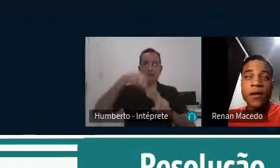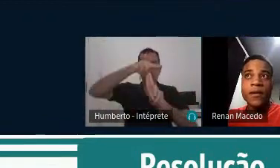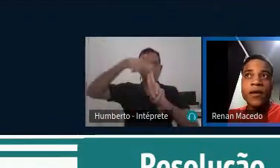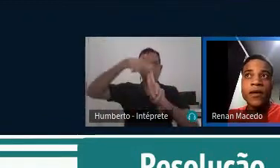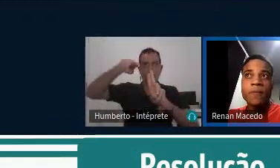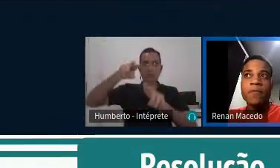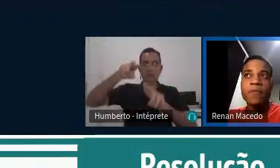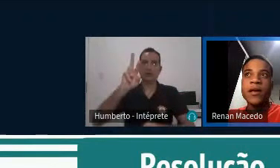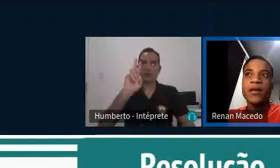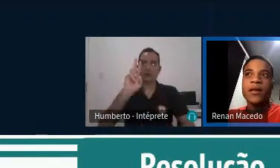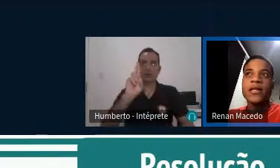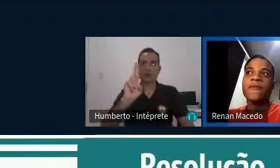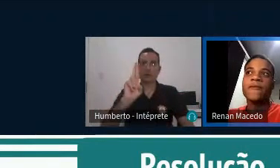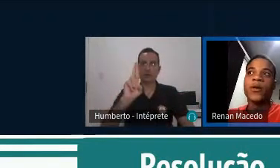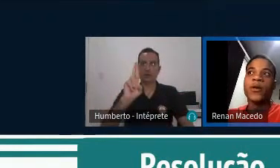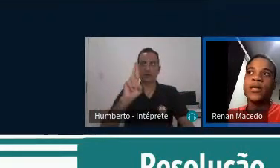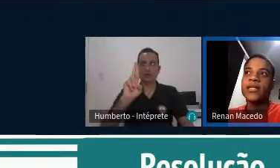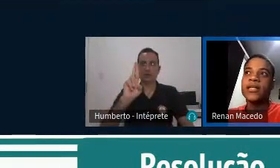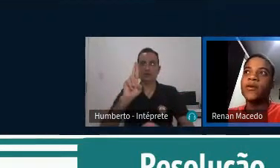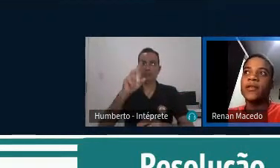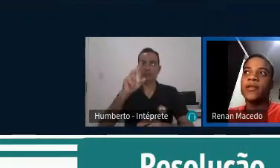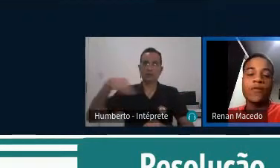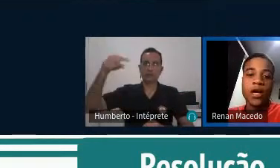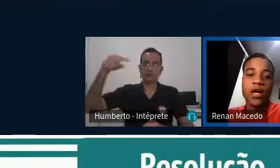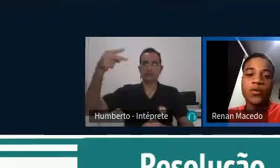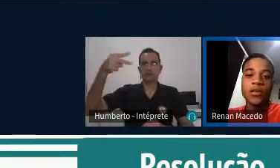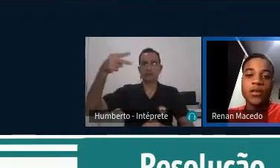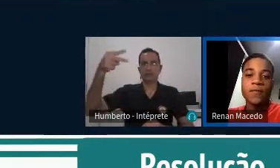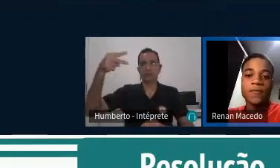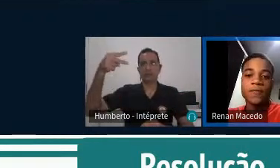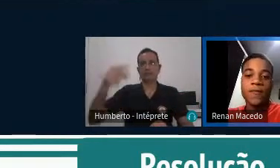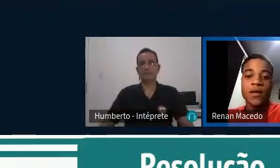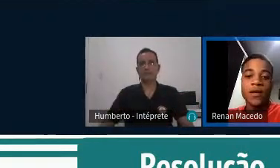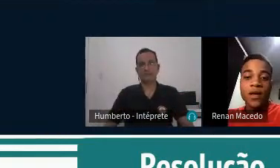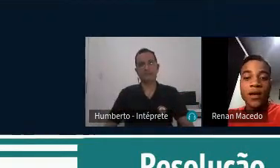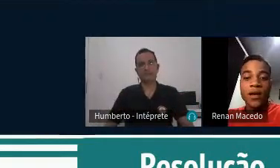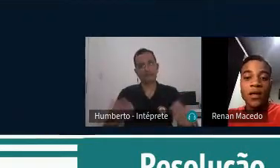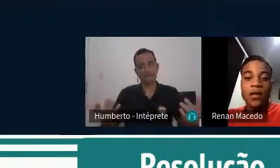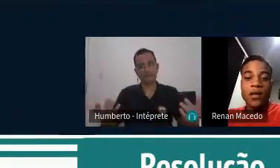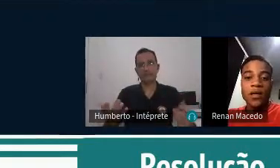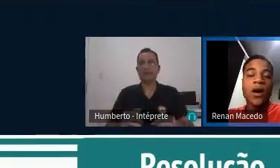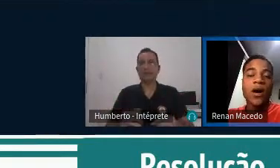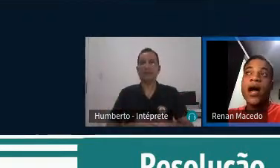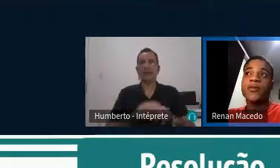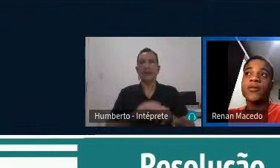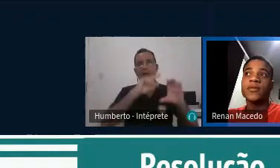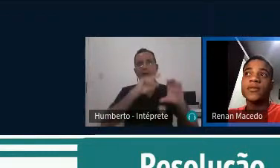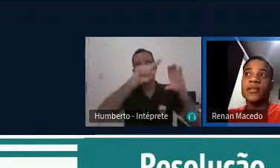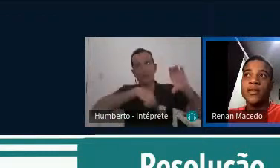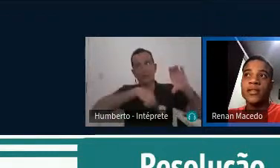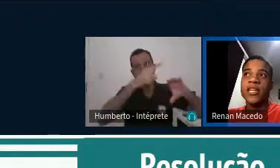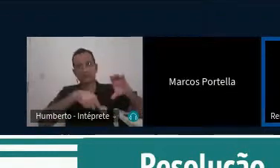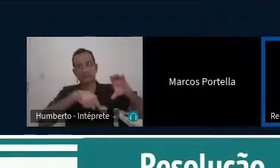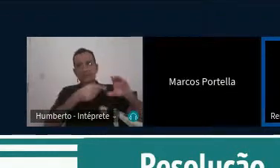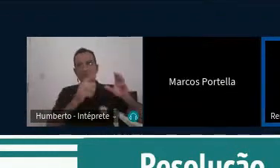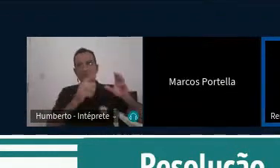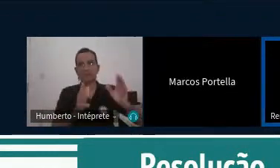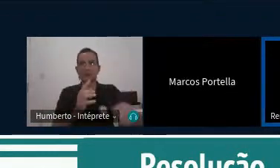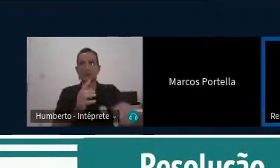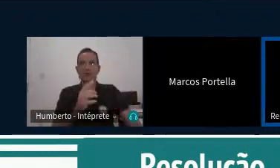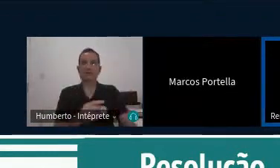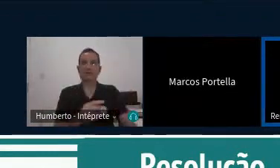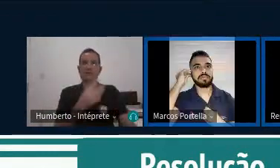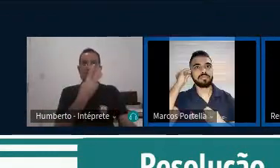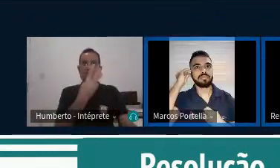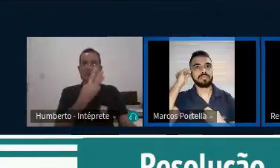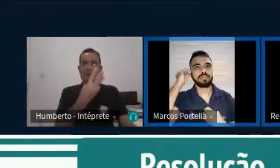E π, ele já me falou na questão, que é 3,14. E o raio, a gente pode tirar do